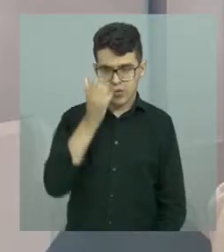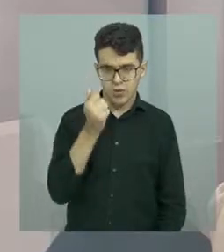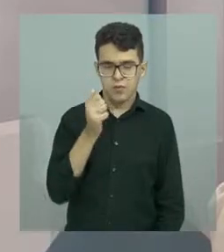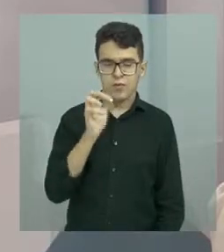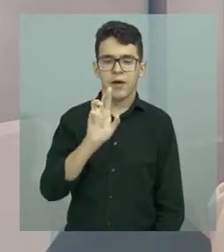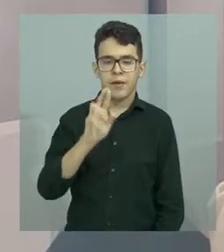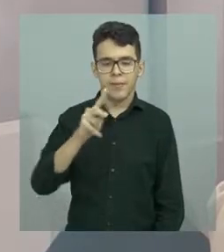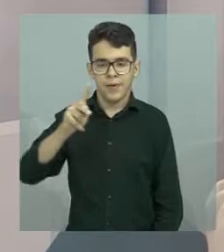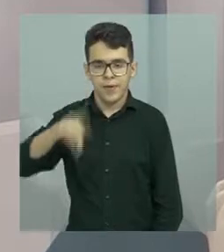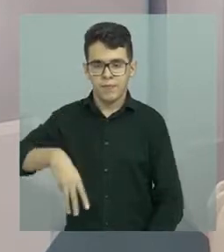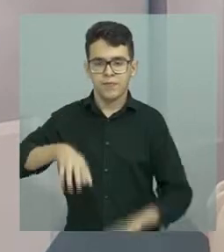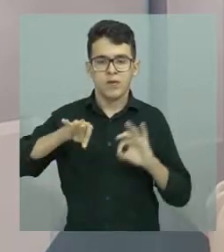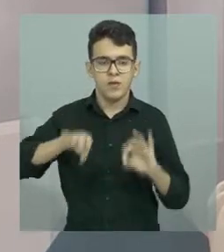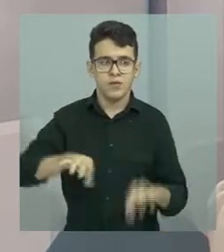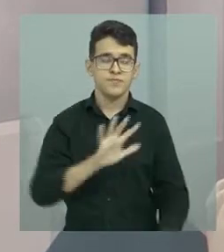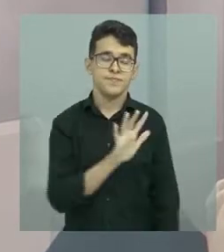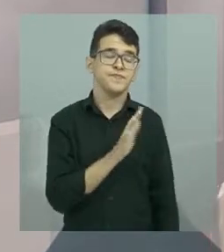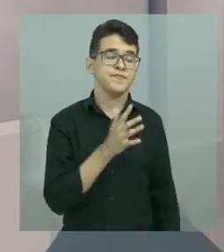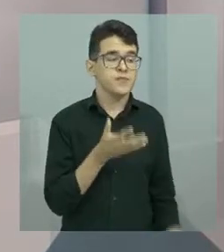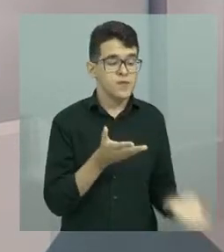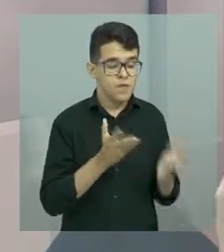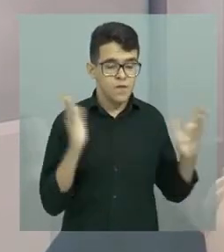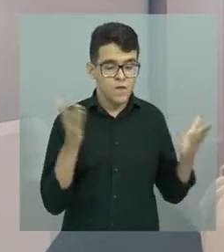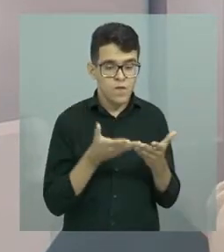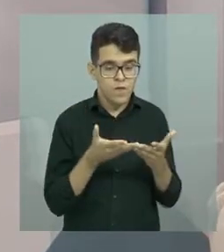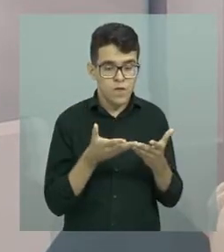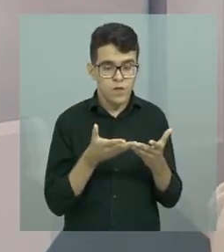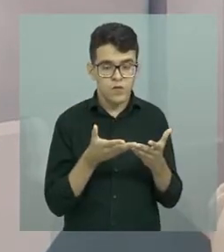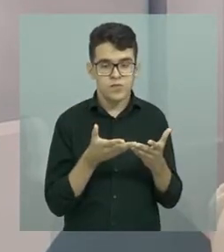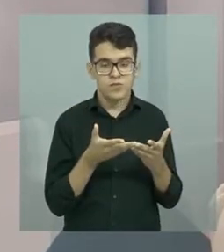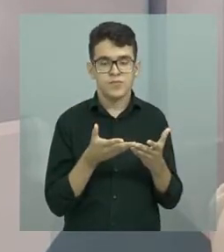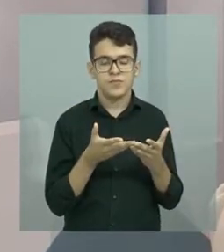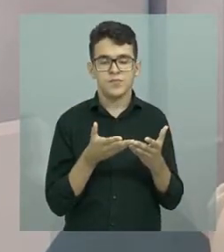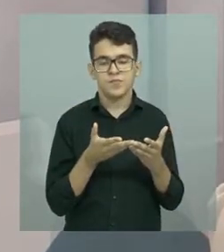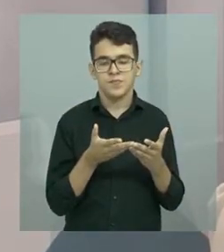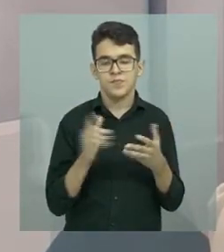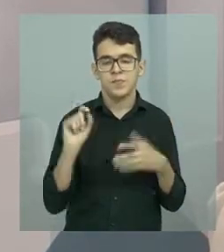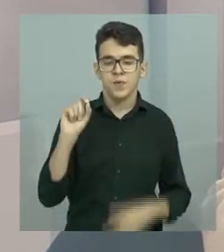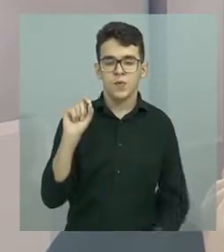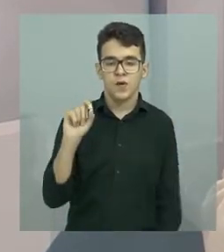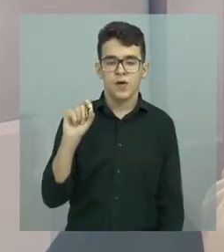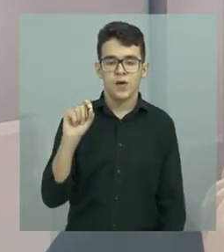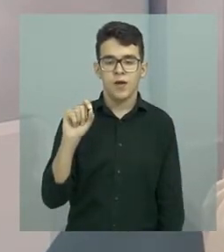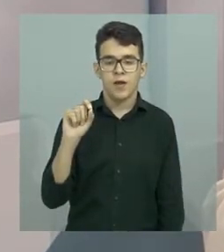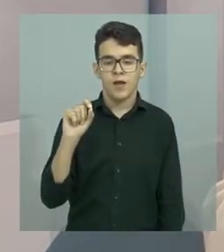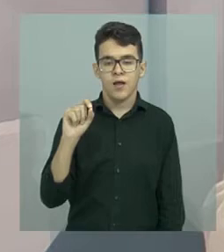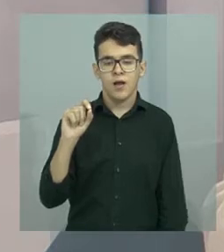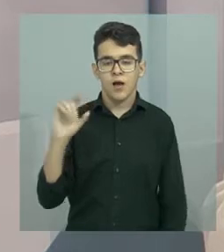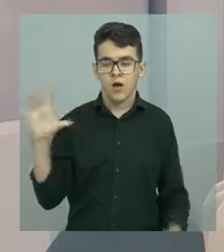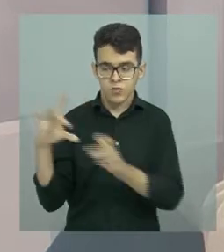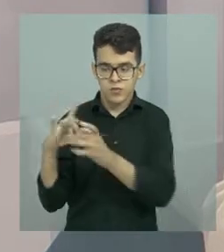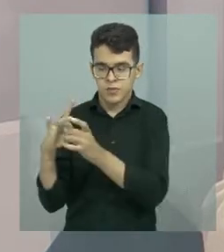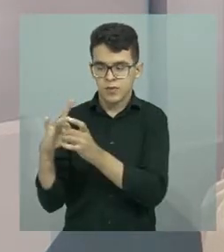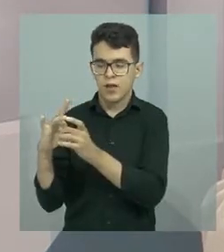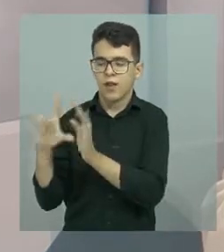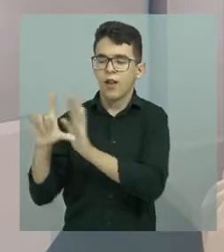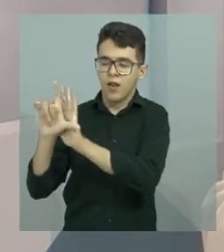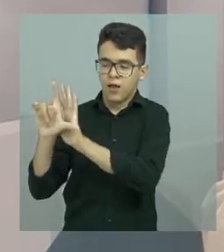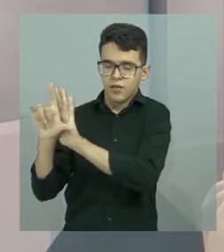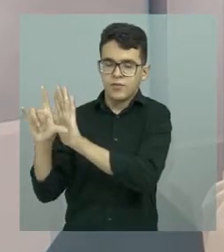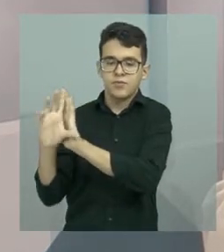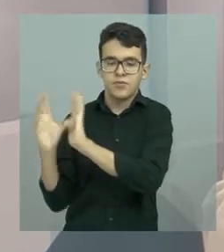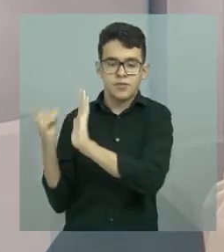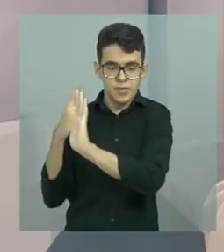Metropolitano. Na verdade, o Fórum, ele se alinha ao que propõe, ao que determina a lei, certo? Por